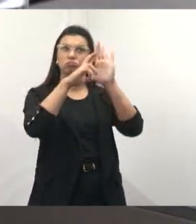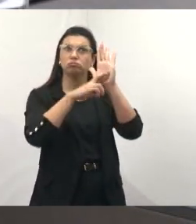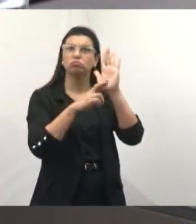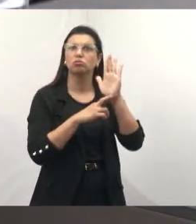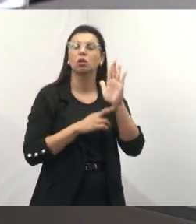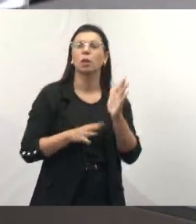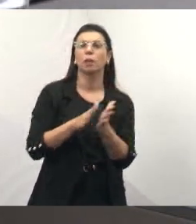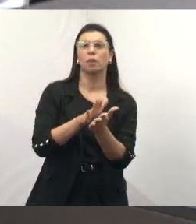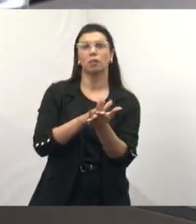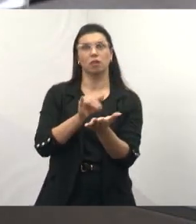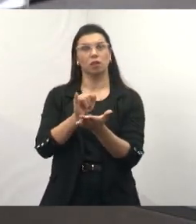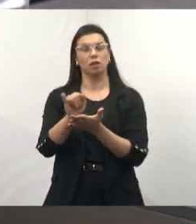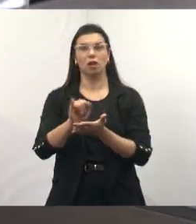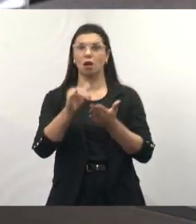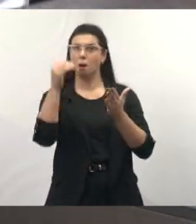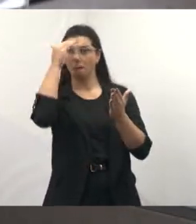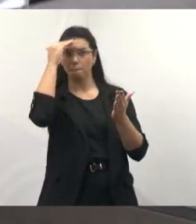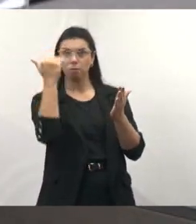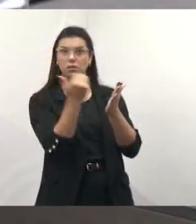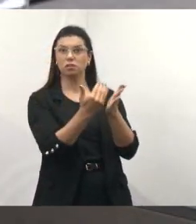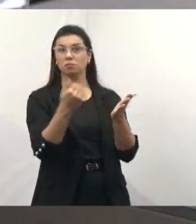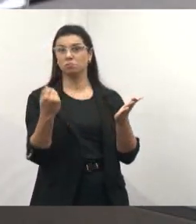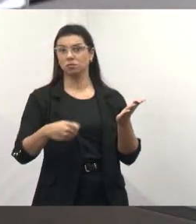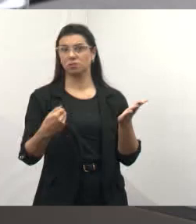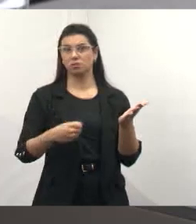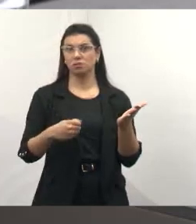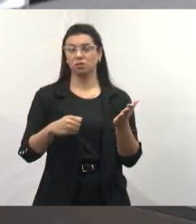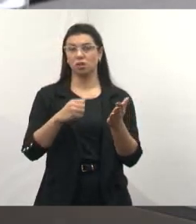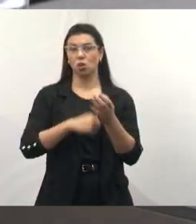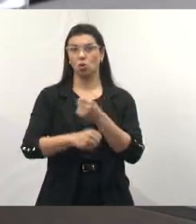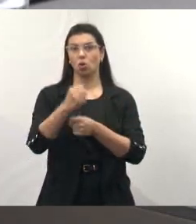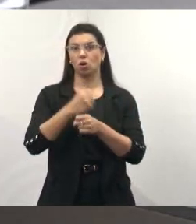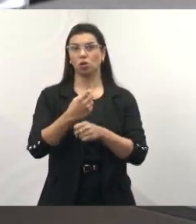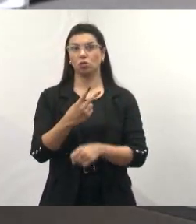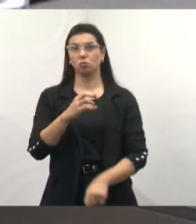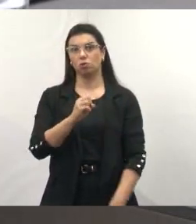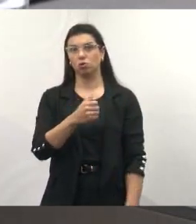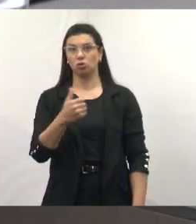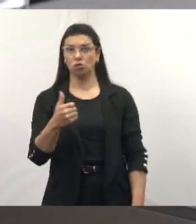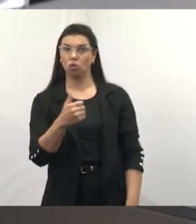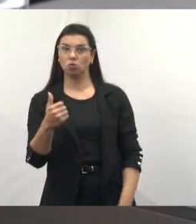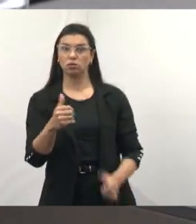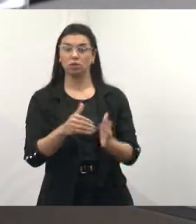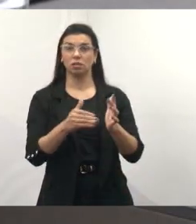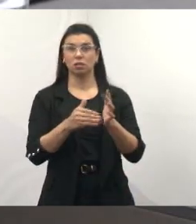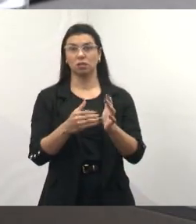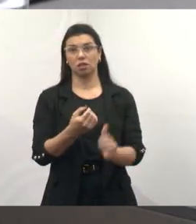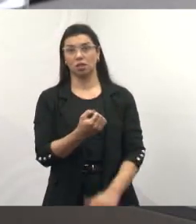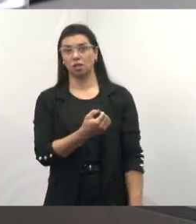E, retomando, de 2011 a 2016,